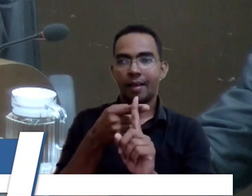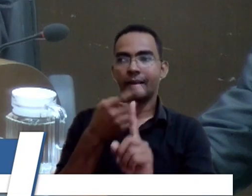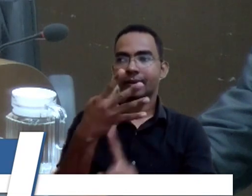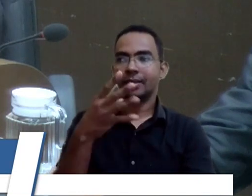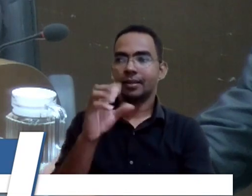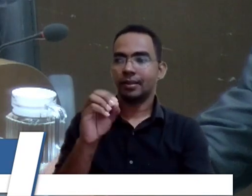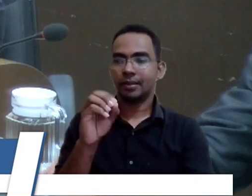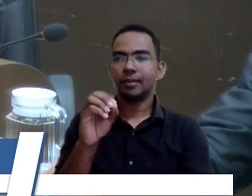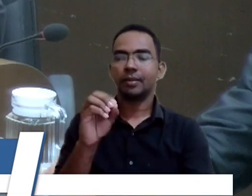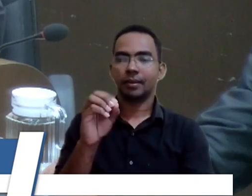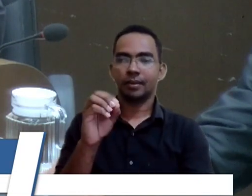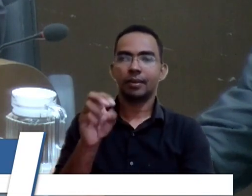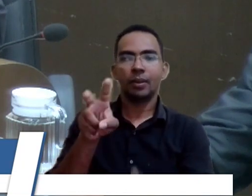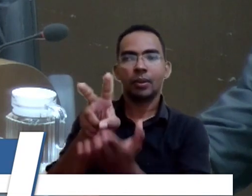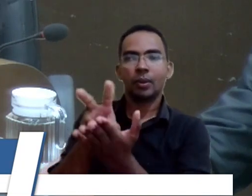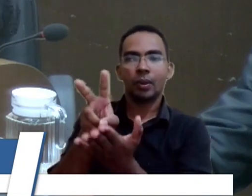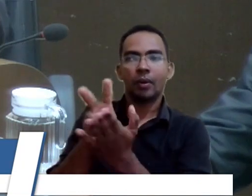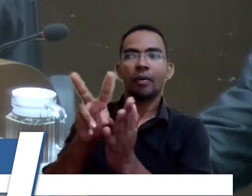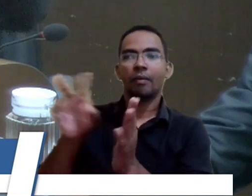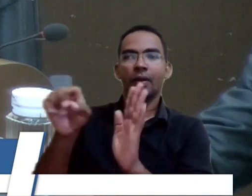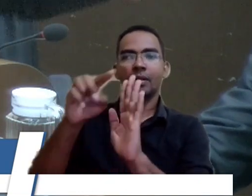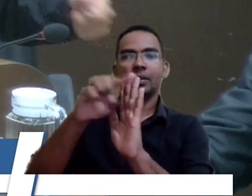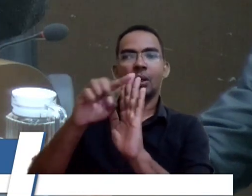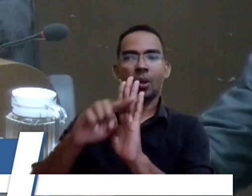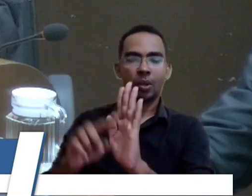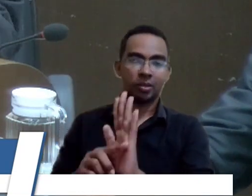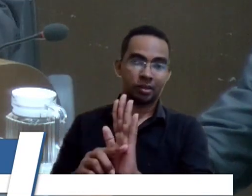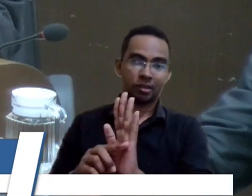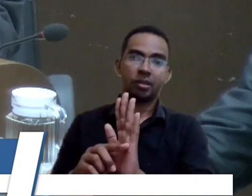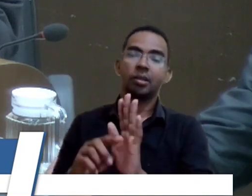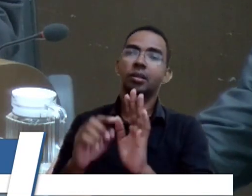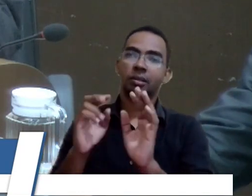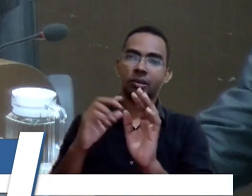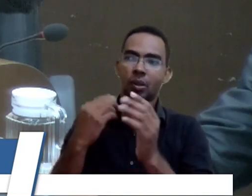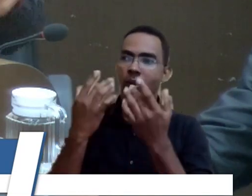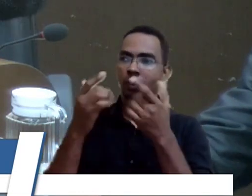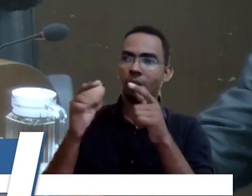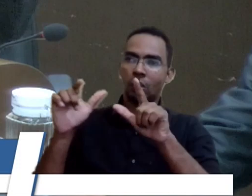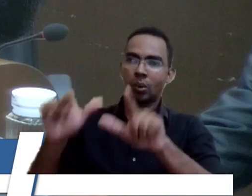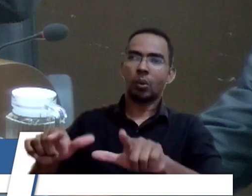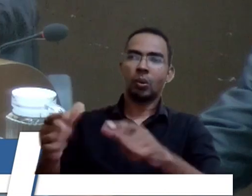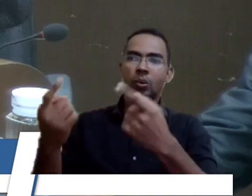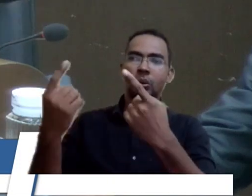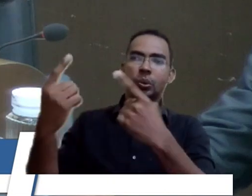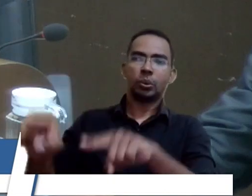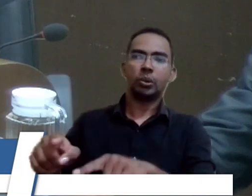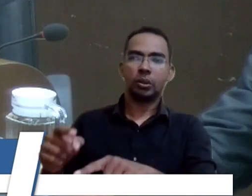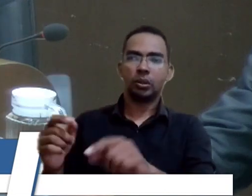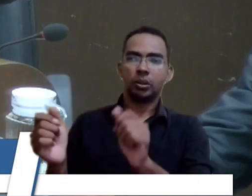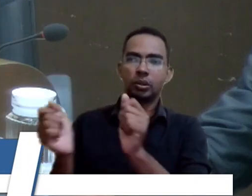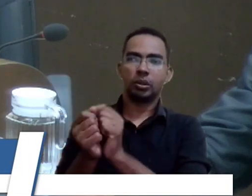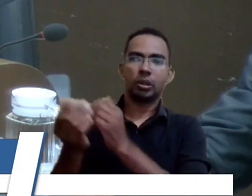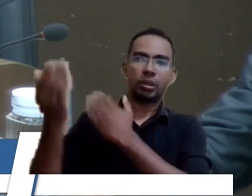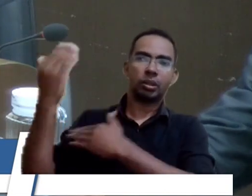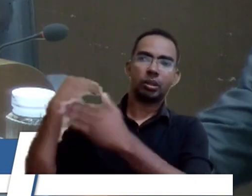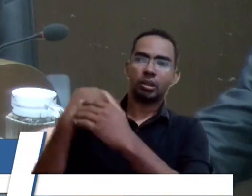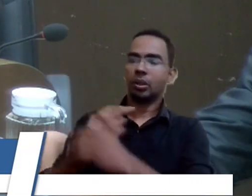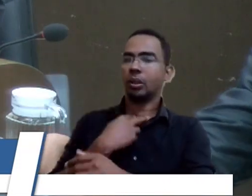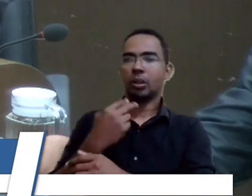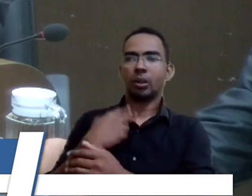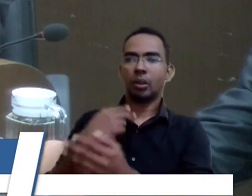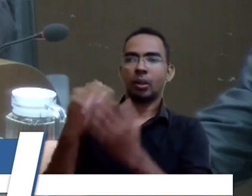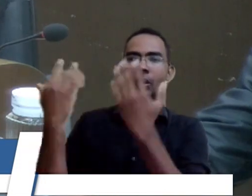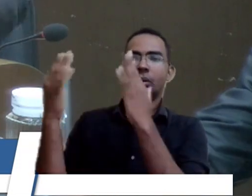seriam programados. Então, quando a gente repudia aqui, e eu lá atrás disse que a gente não poderia bater palma